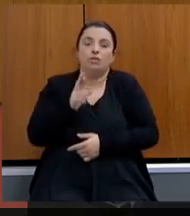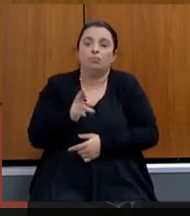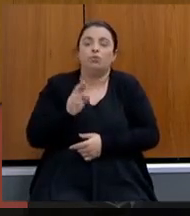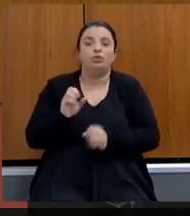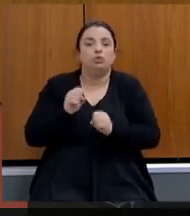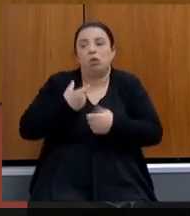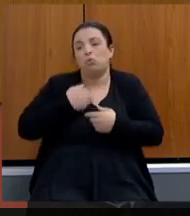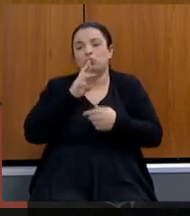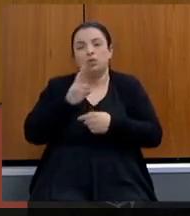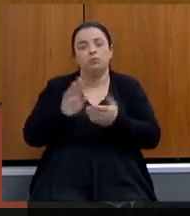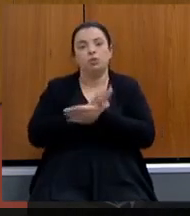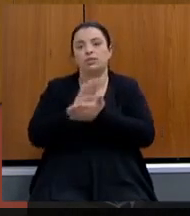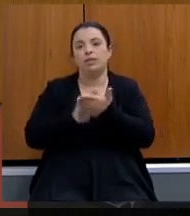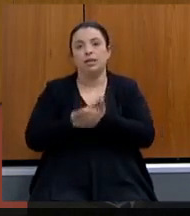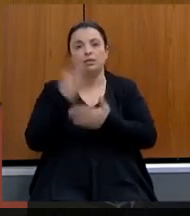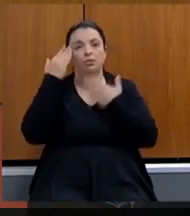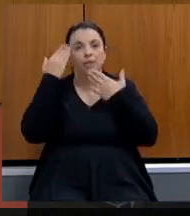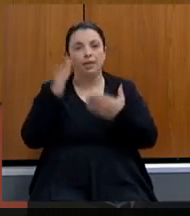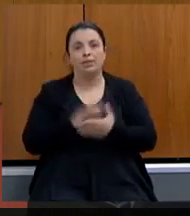responder muito obrigada